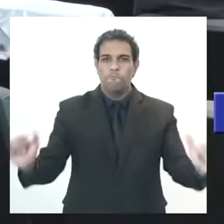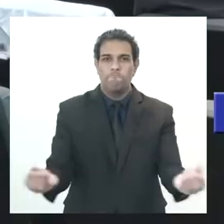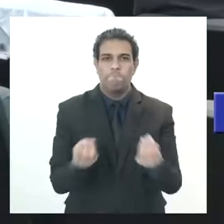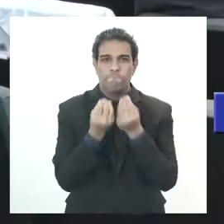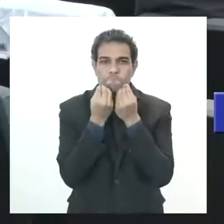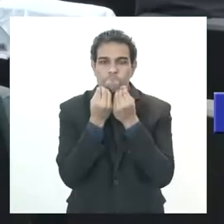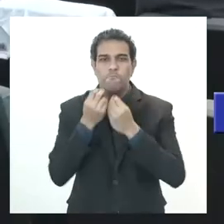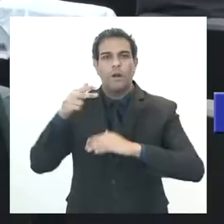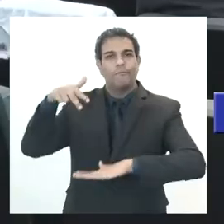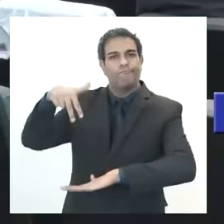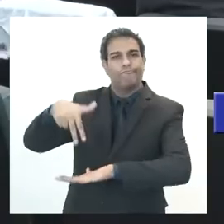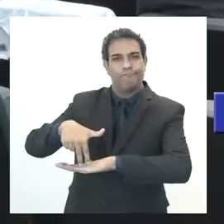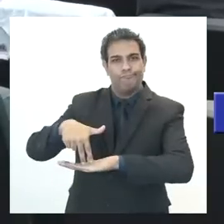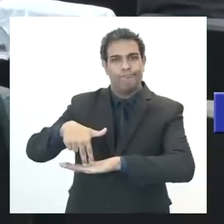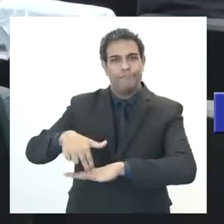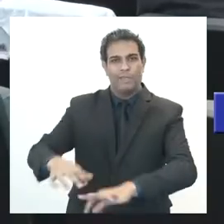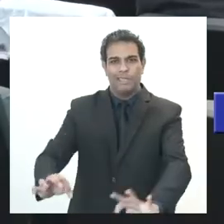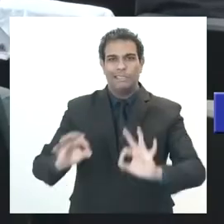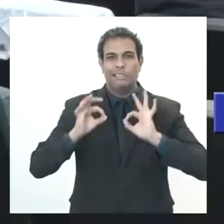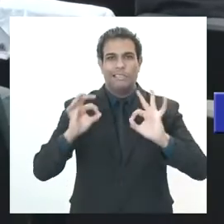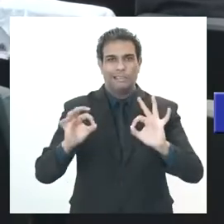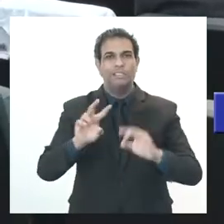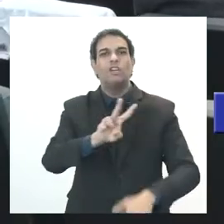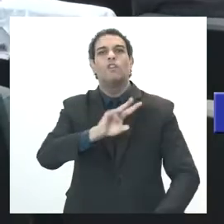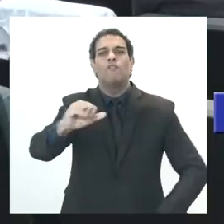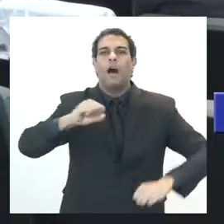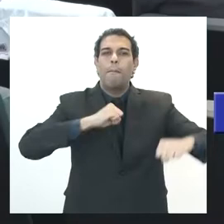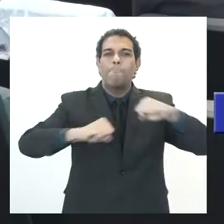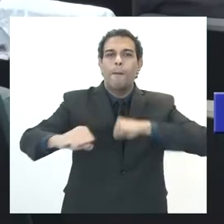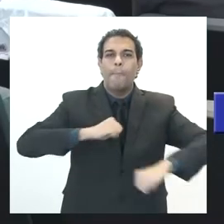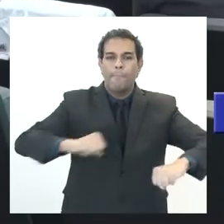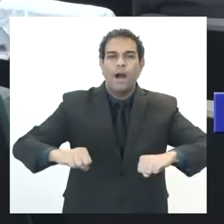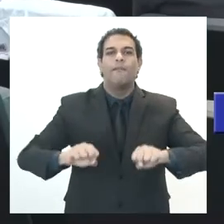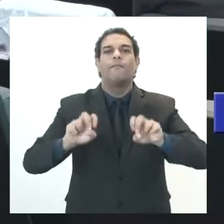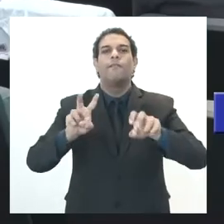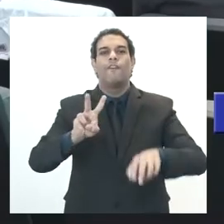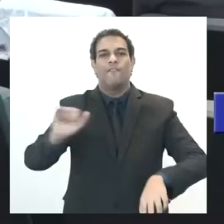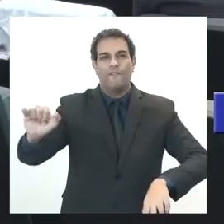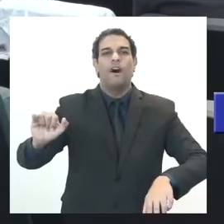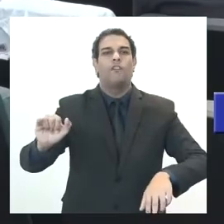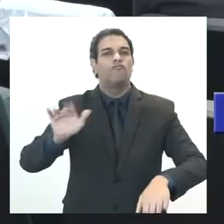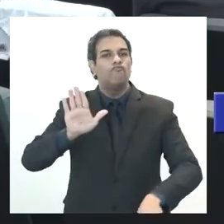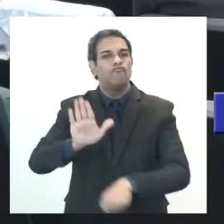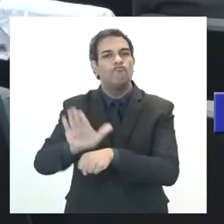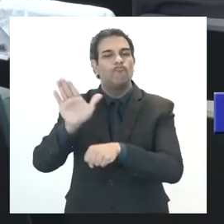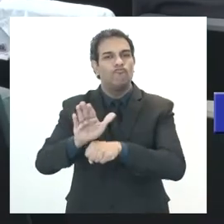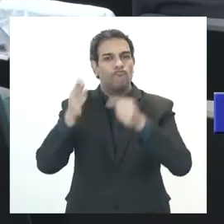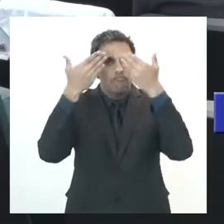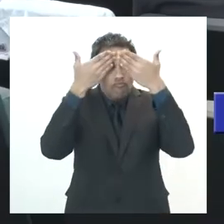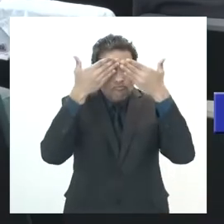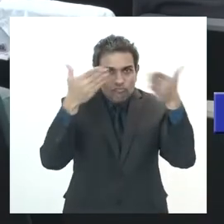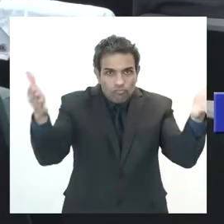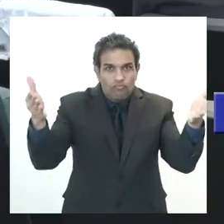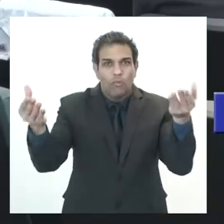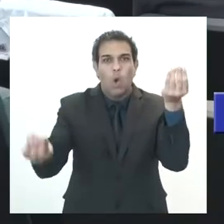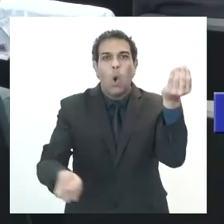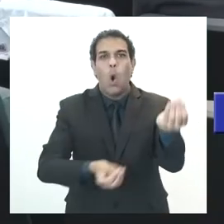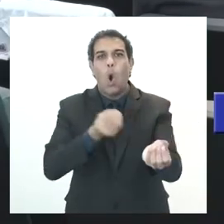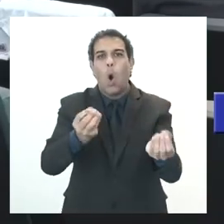participar desse seminário que certamente vai trazer imensas contribuições para que a gente possa sair daqui